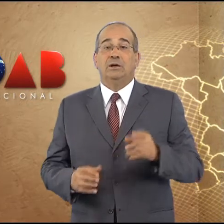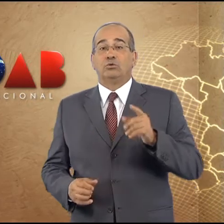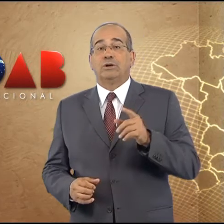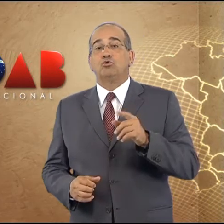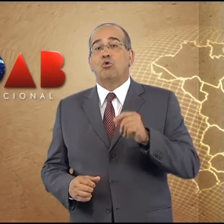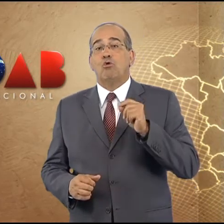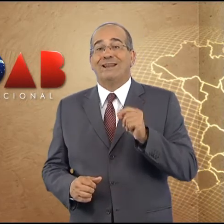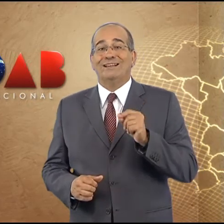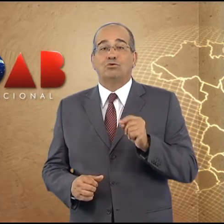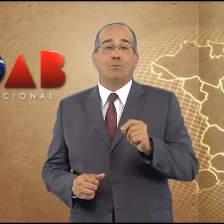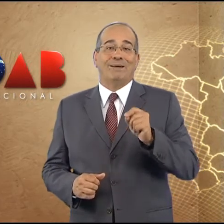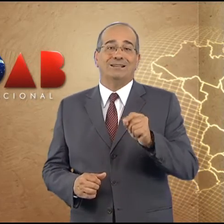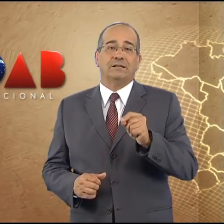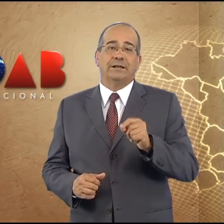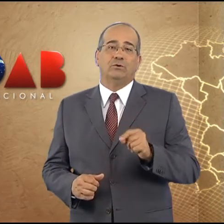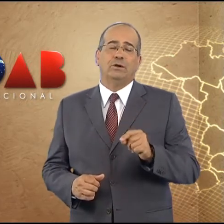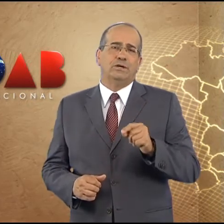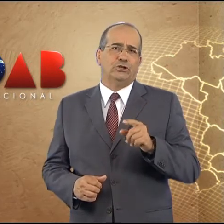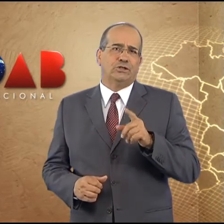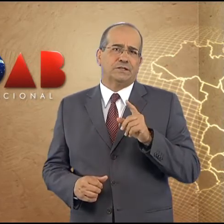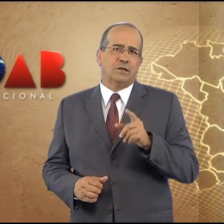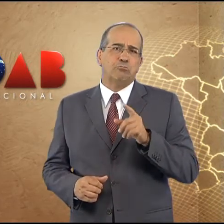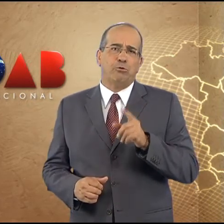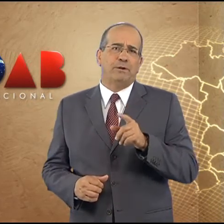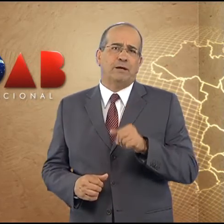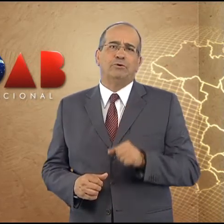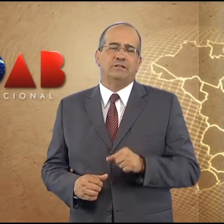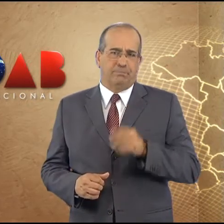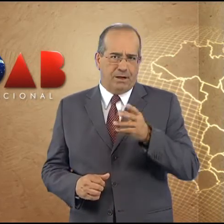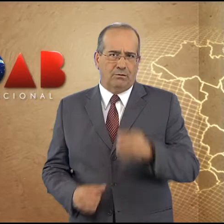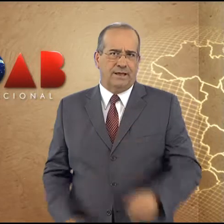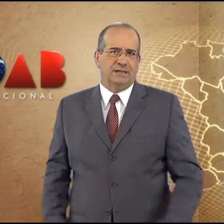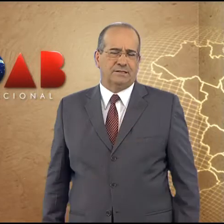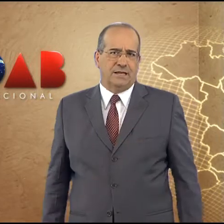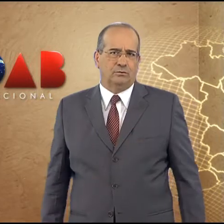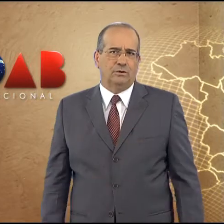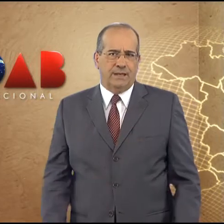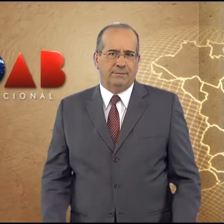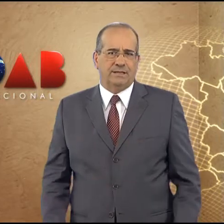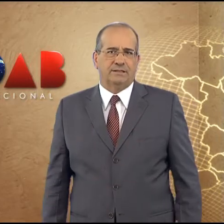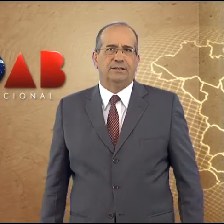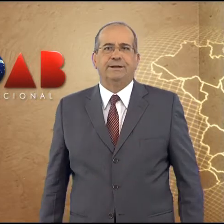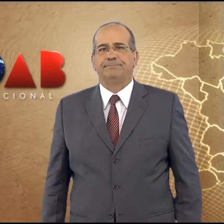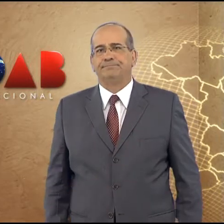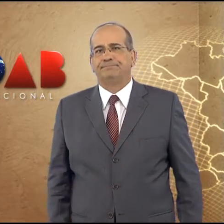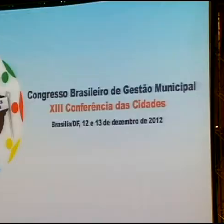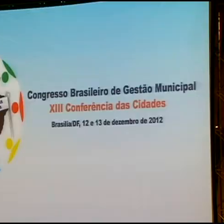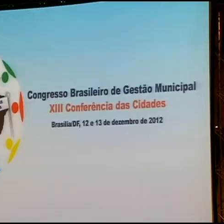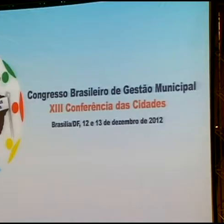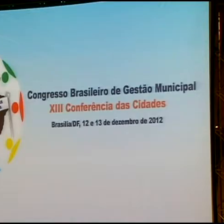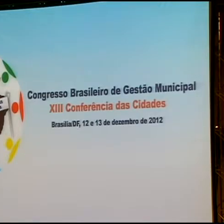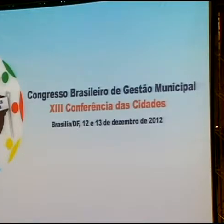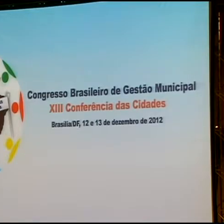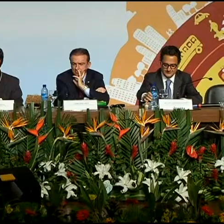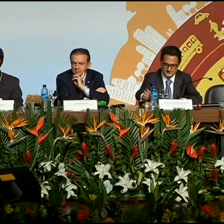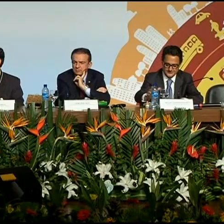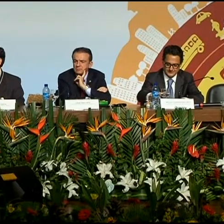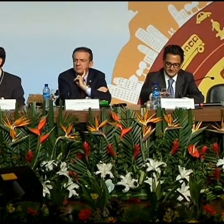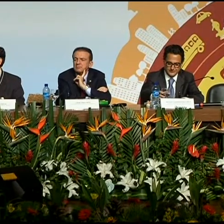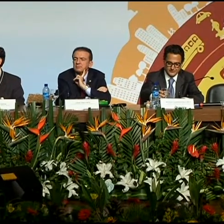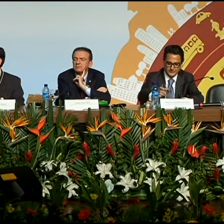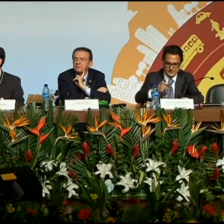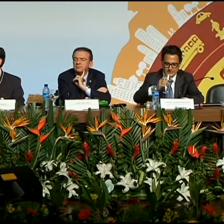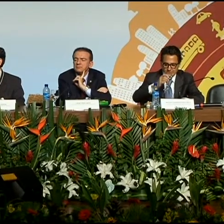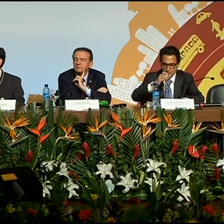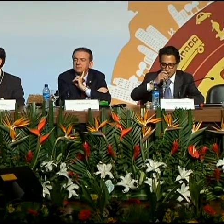OAB durante o Congresso Brasileiro de Gestão Pública Municipal realizado em Brasília. Prefeitos eleitos e